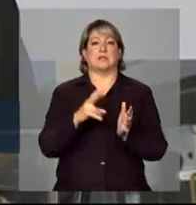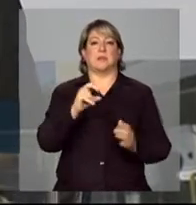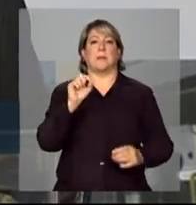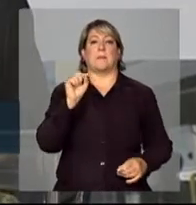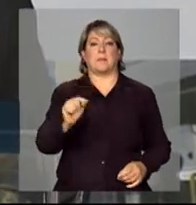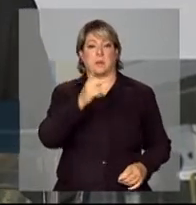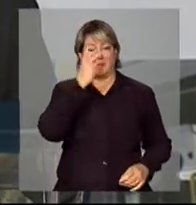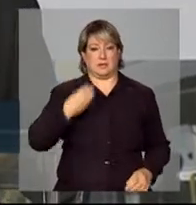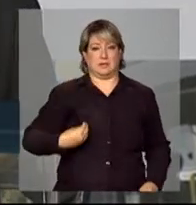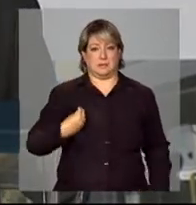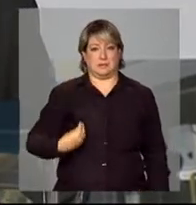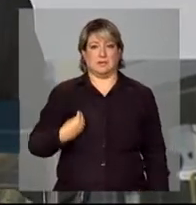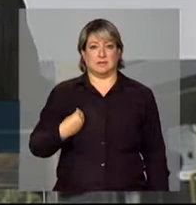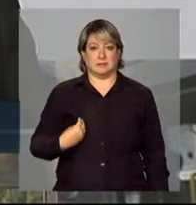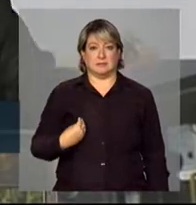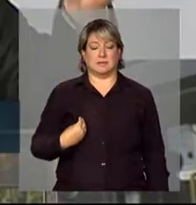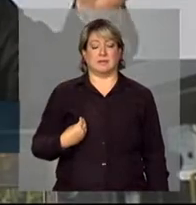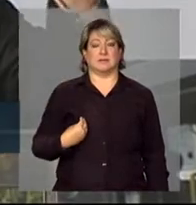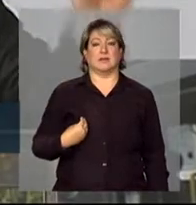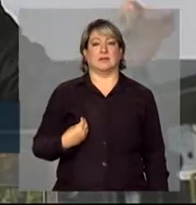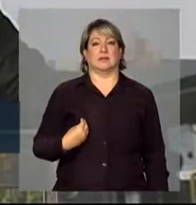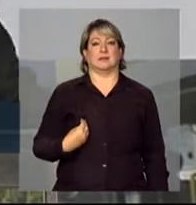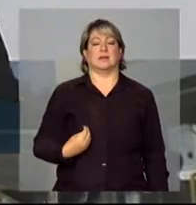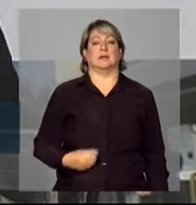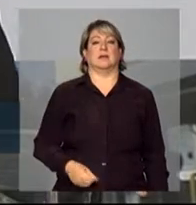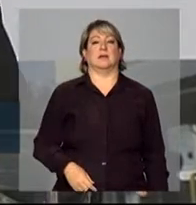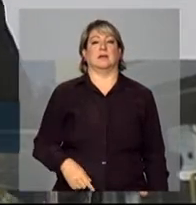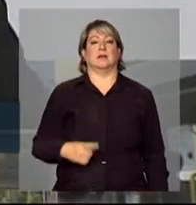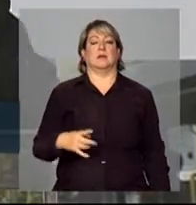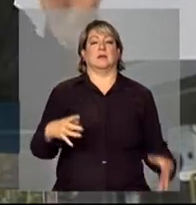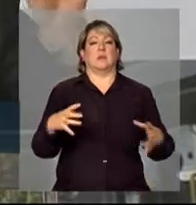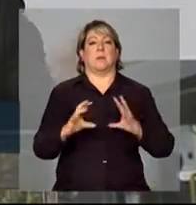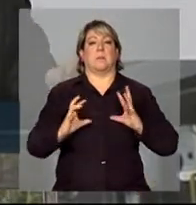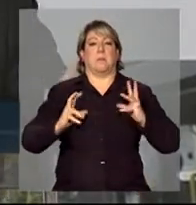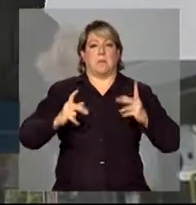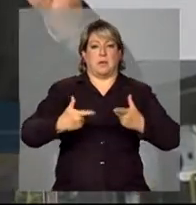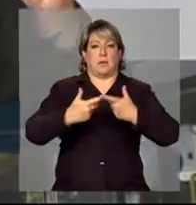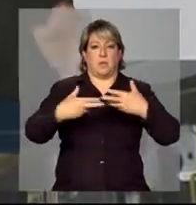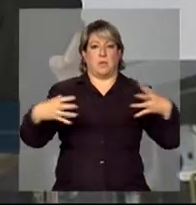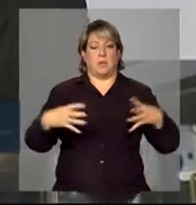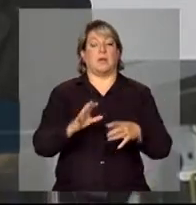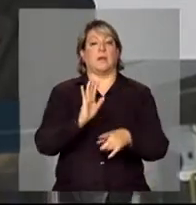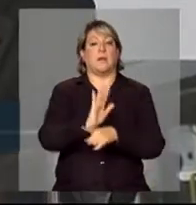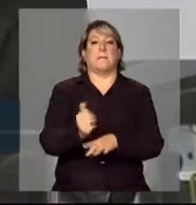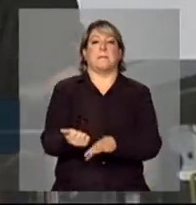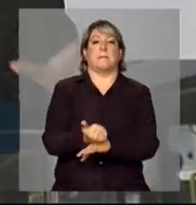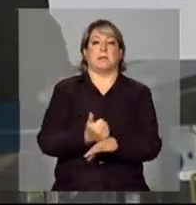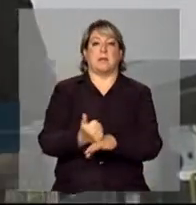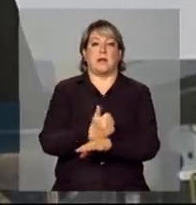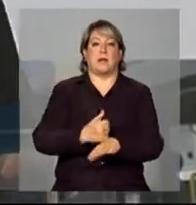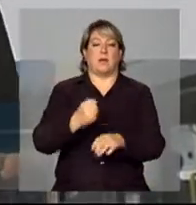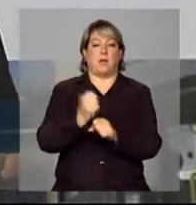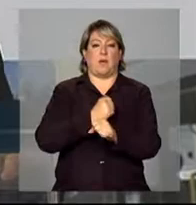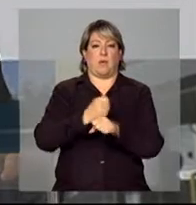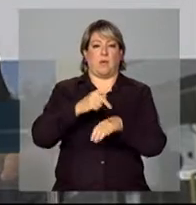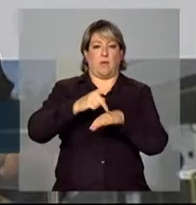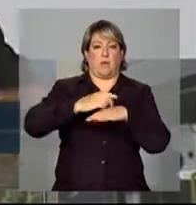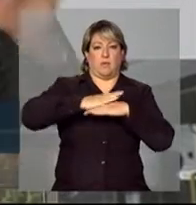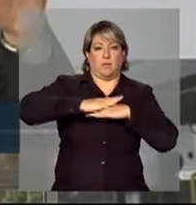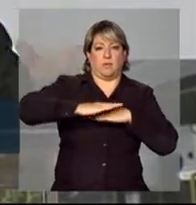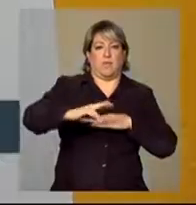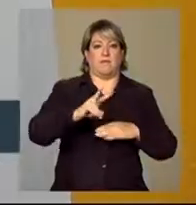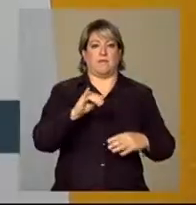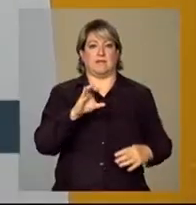habitantes um parque de máquinas com vistas à melhoria das estradas vicinais,